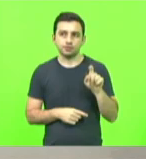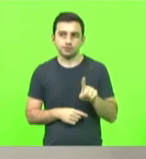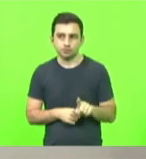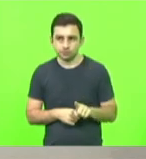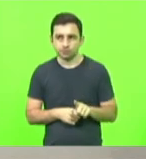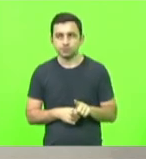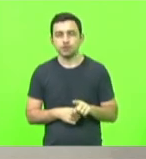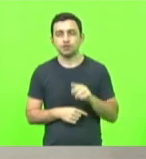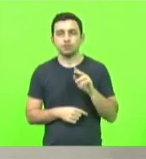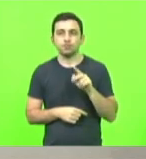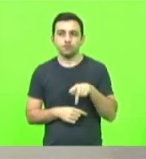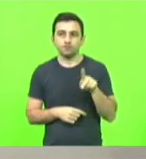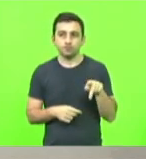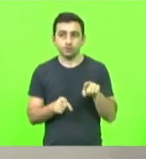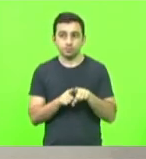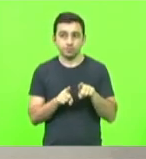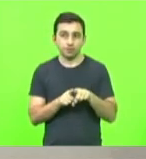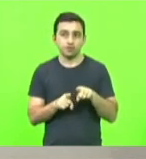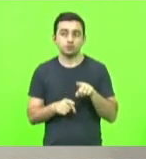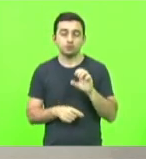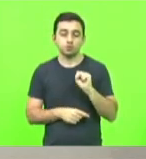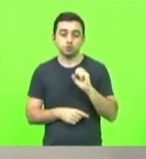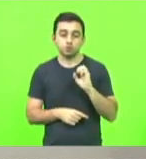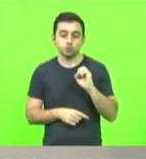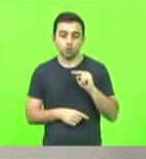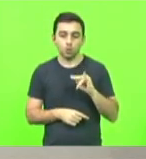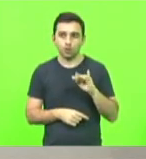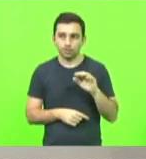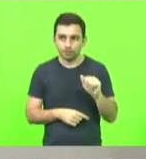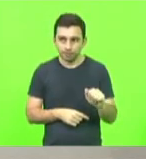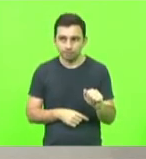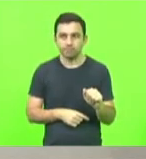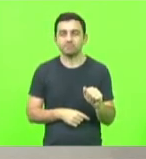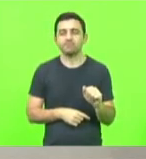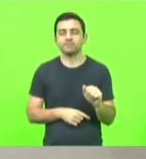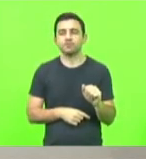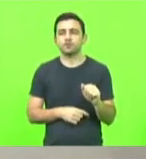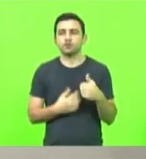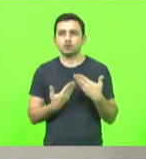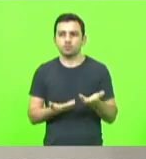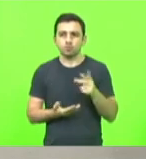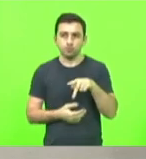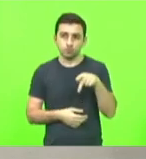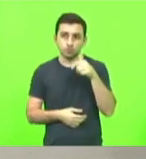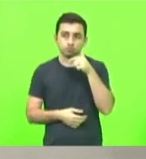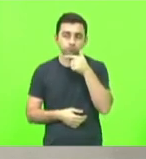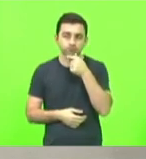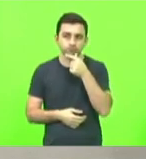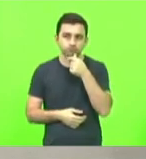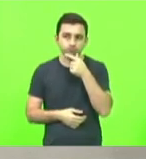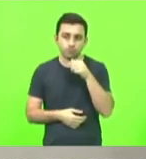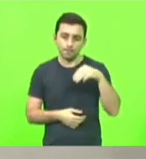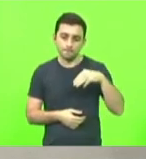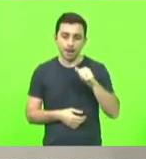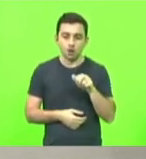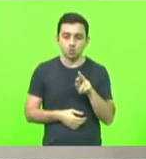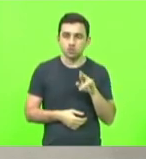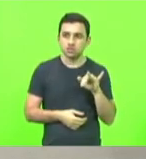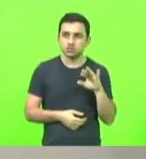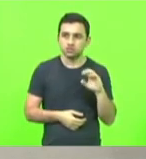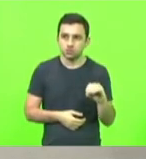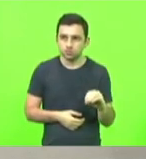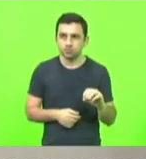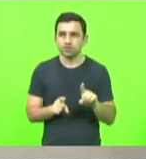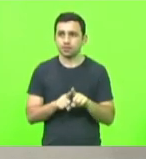senhora professora doutora Sônia Regina de Souza Fernandes, o senhor professor doutor Maurício Gariba Júnior e o